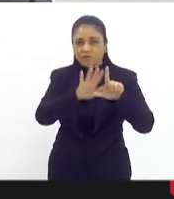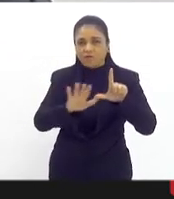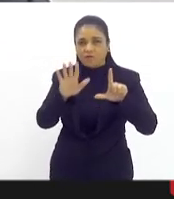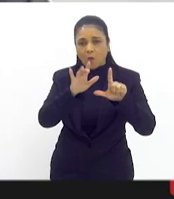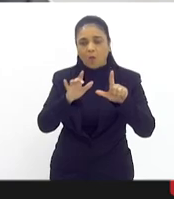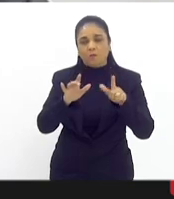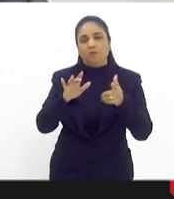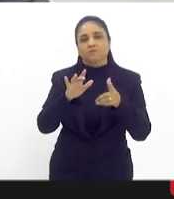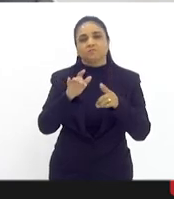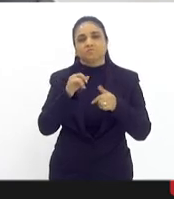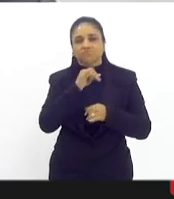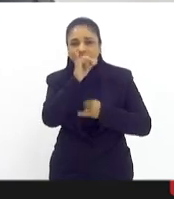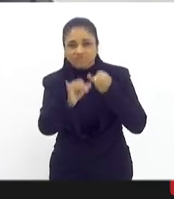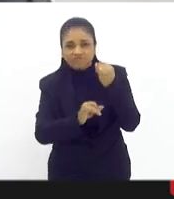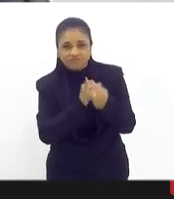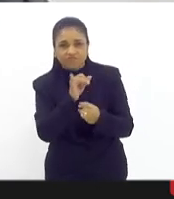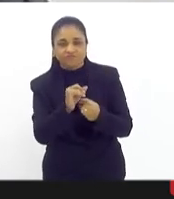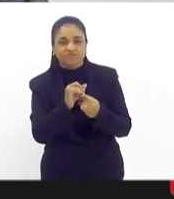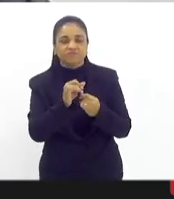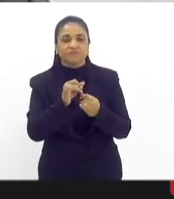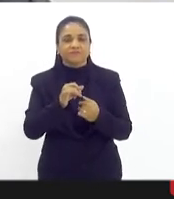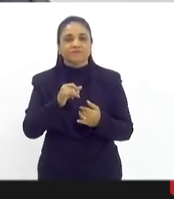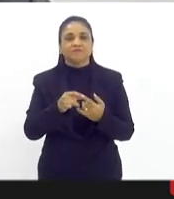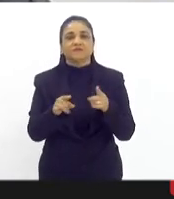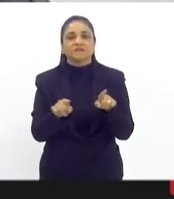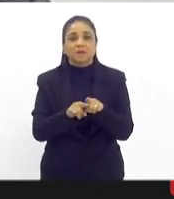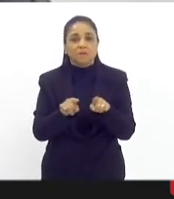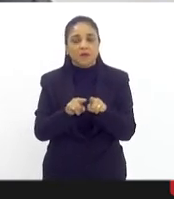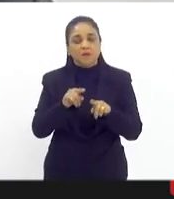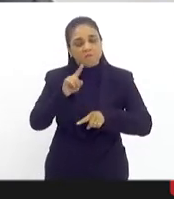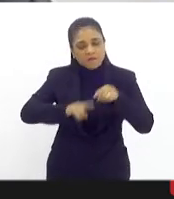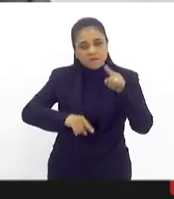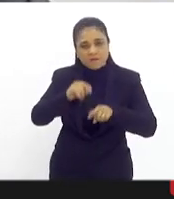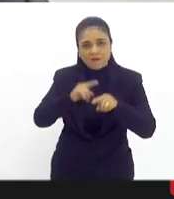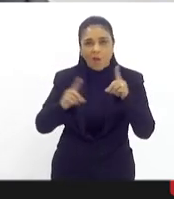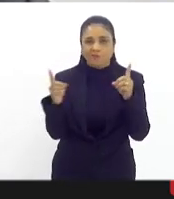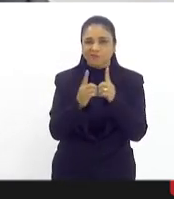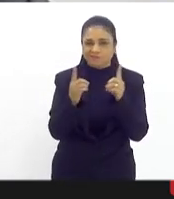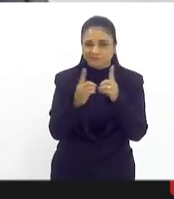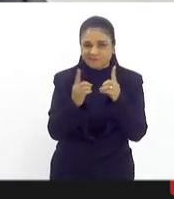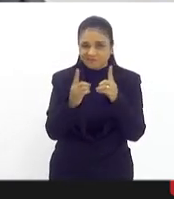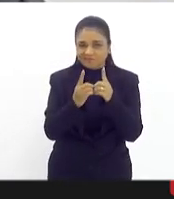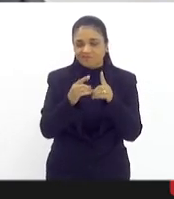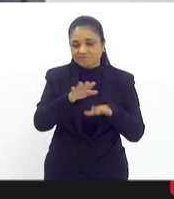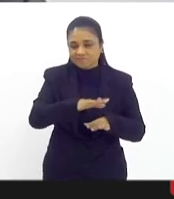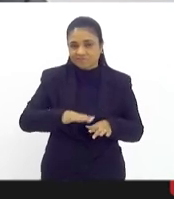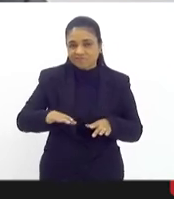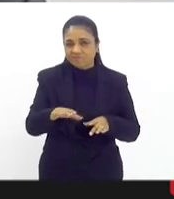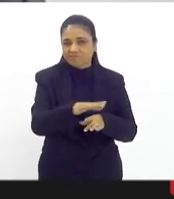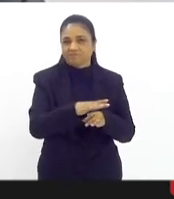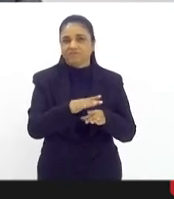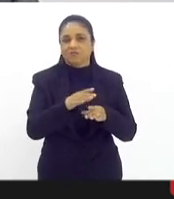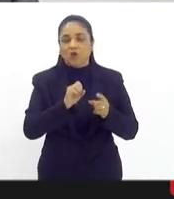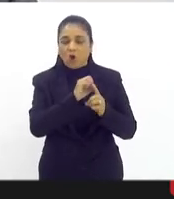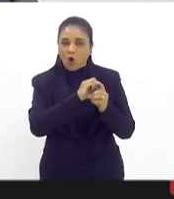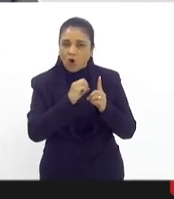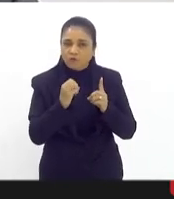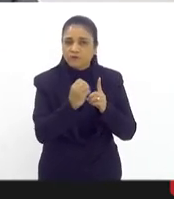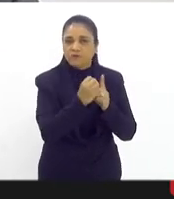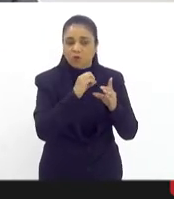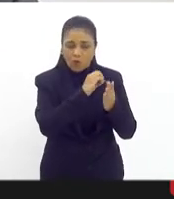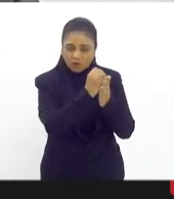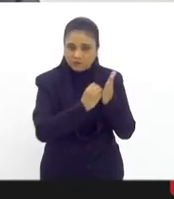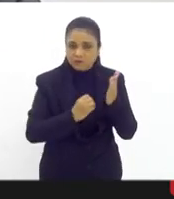sentido de formação de professores, para incentivar o desenvolvimento de materiais didáticos nessa área, fomentar atividades e oficinas,